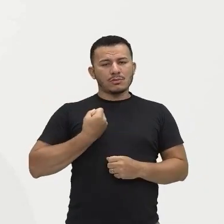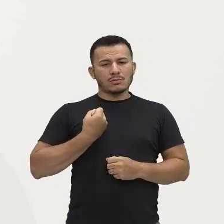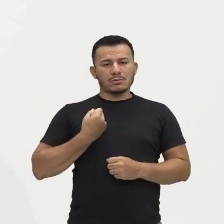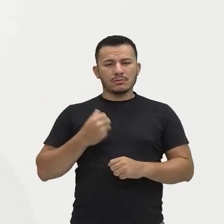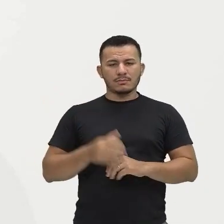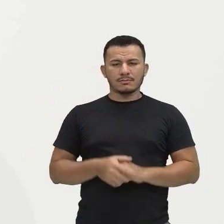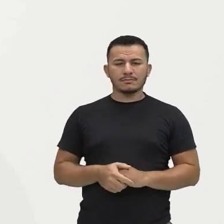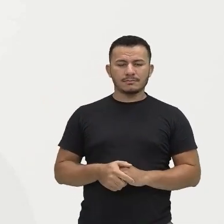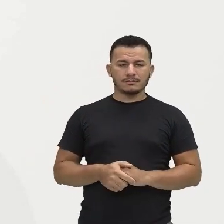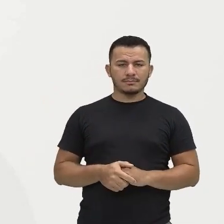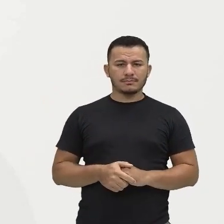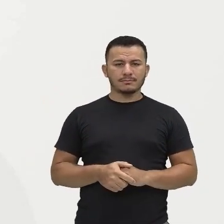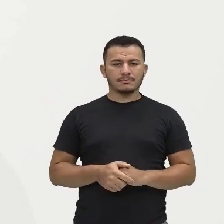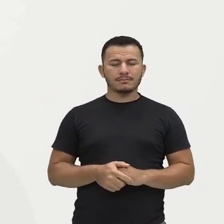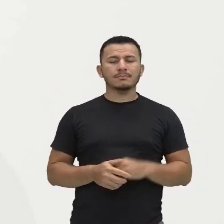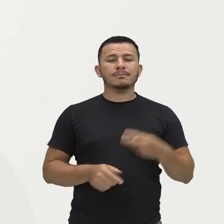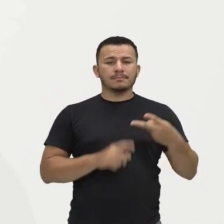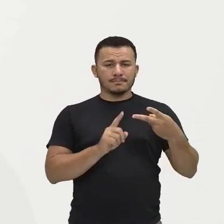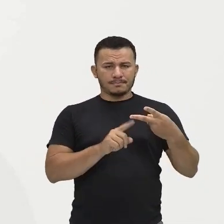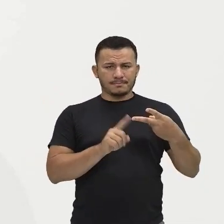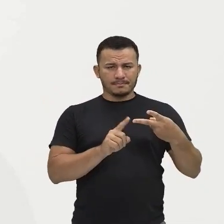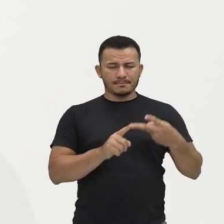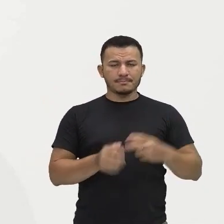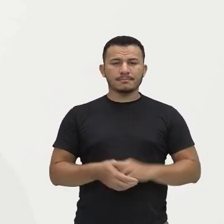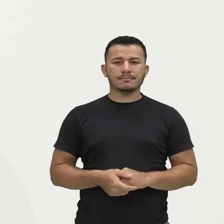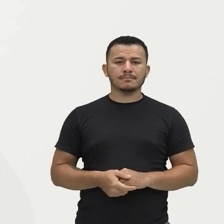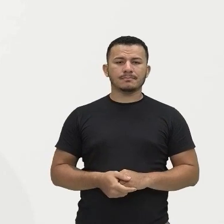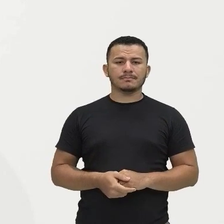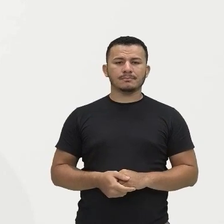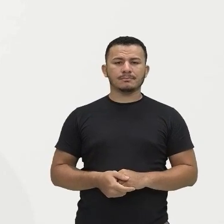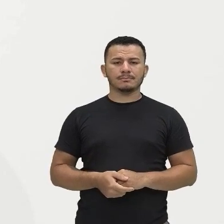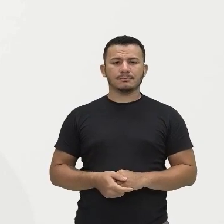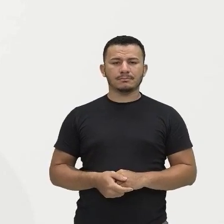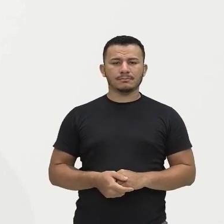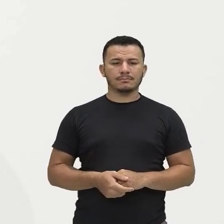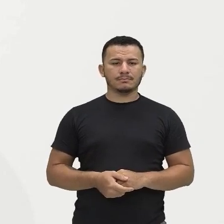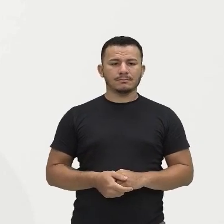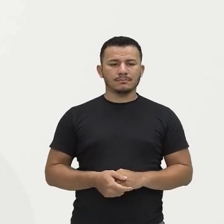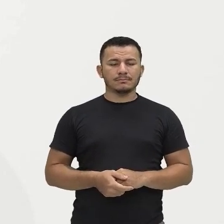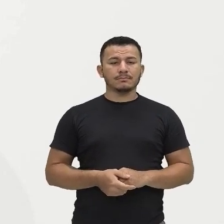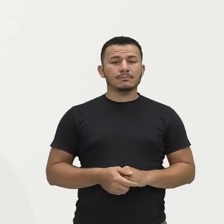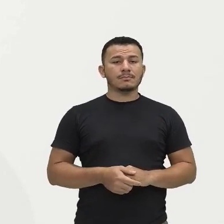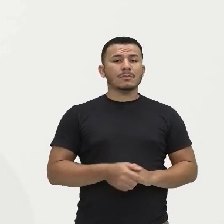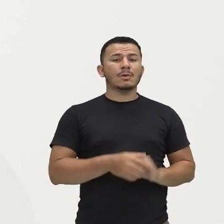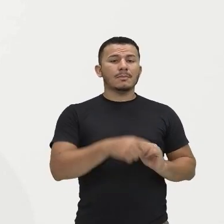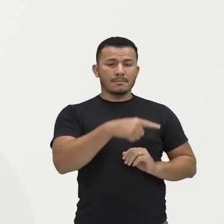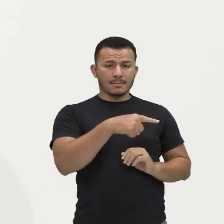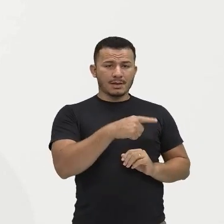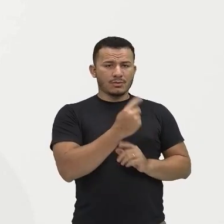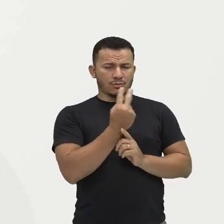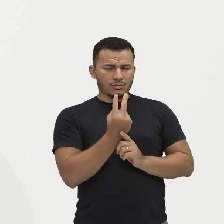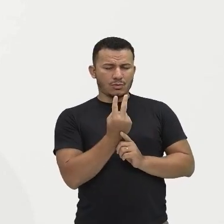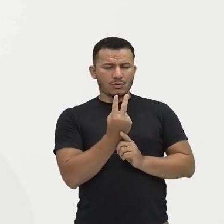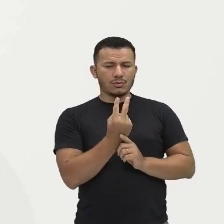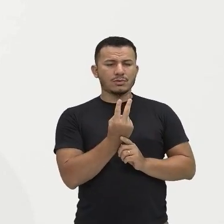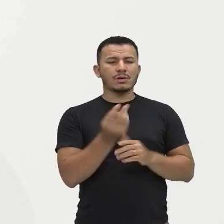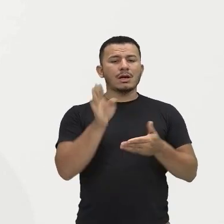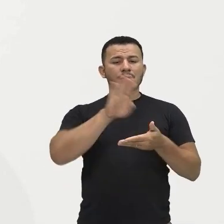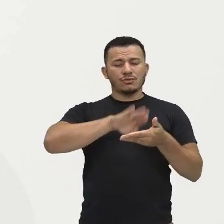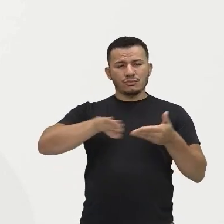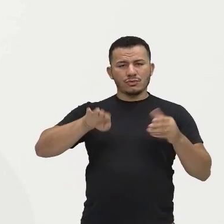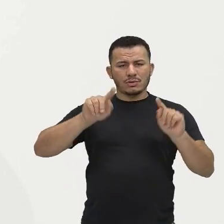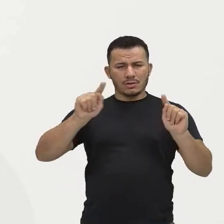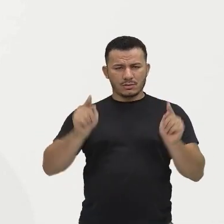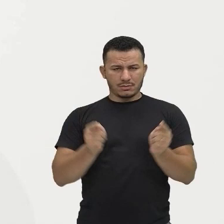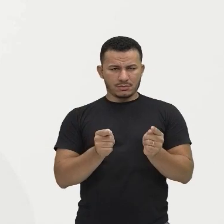ali. Vamos ao exemplo 2, Está aqui o primeiro sinal, menos 2. Vamos eliminar aqui